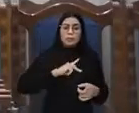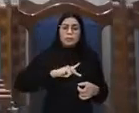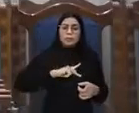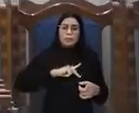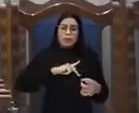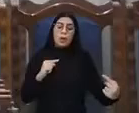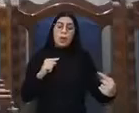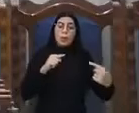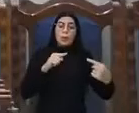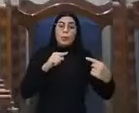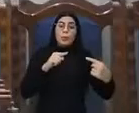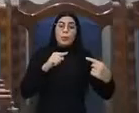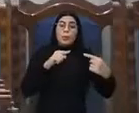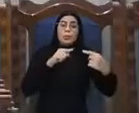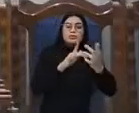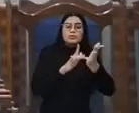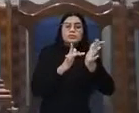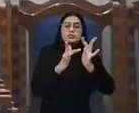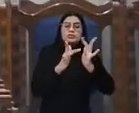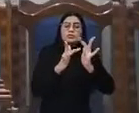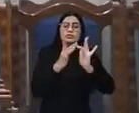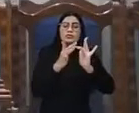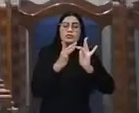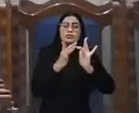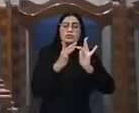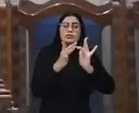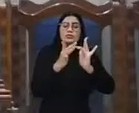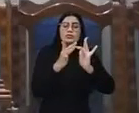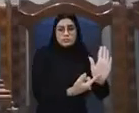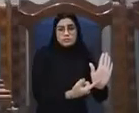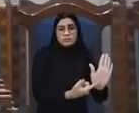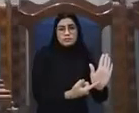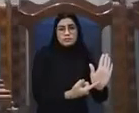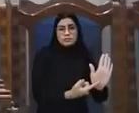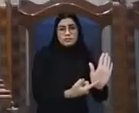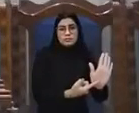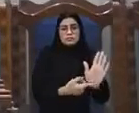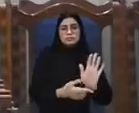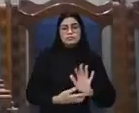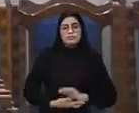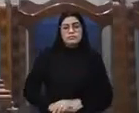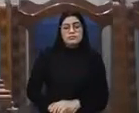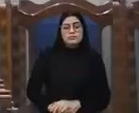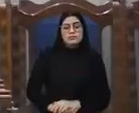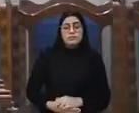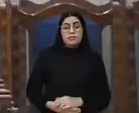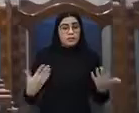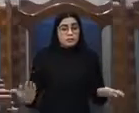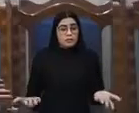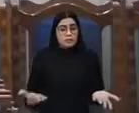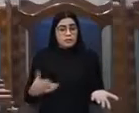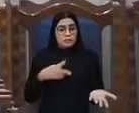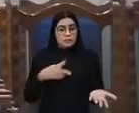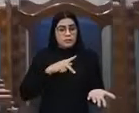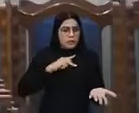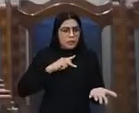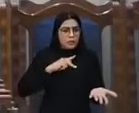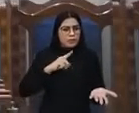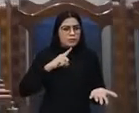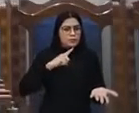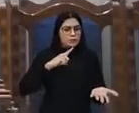apresentar Jesus e este ressuscitado. Aleluia! Então Paulo tem uma mensagem